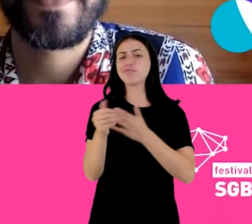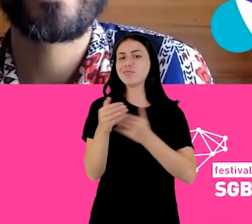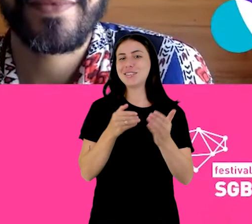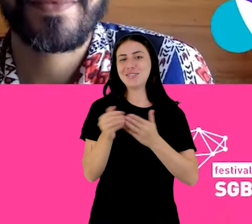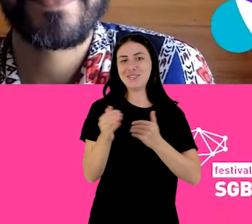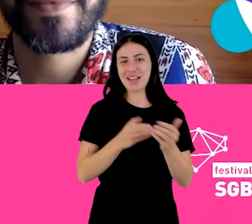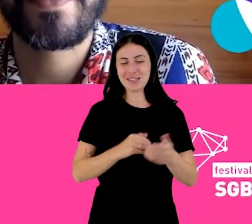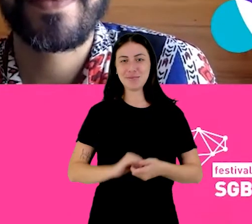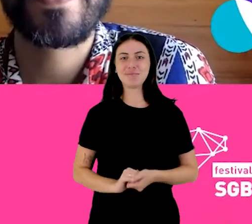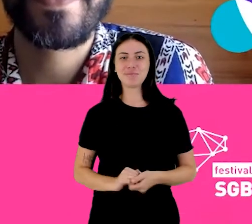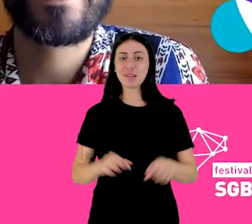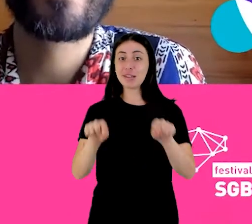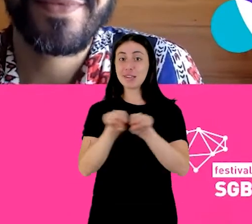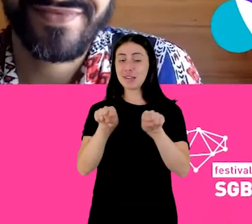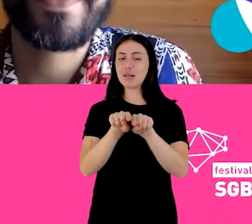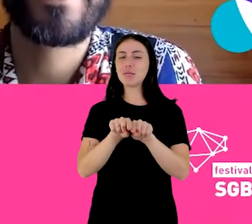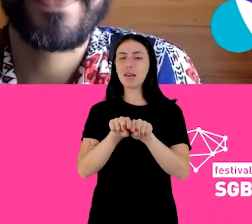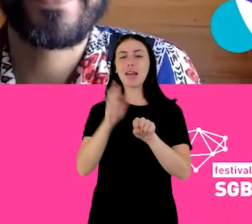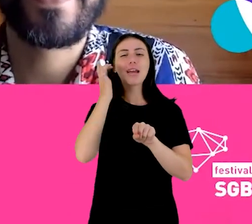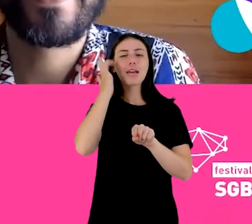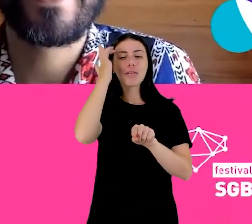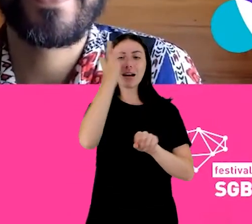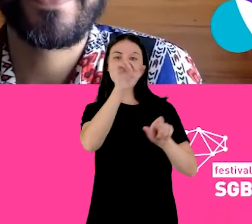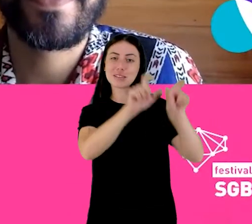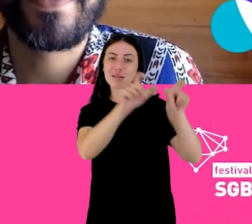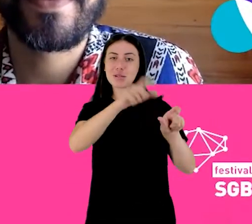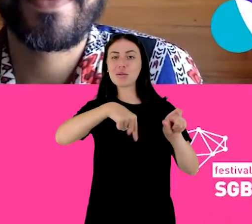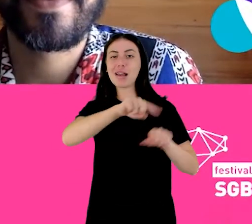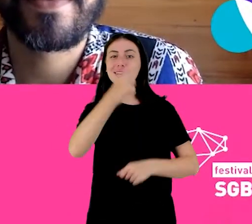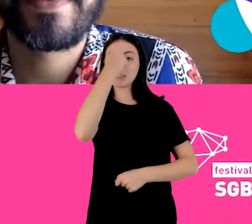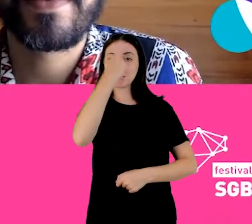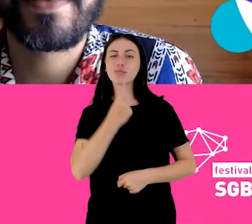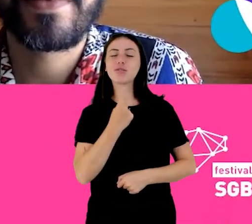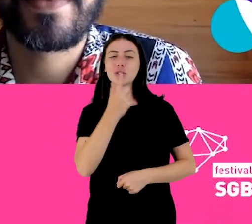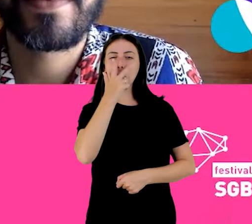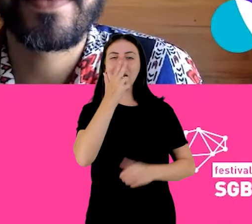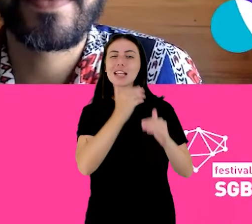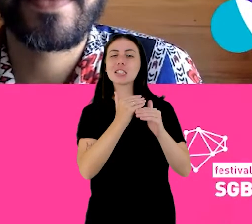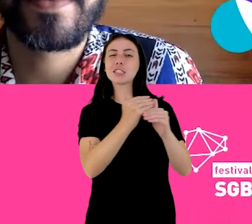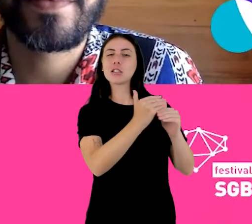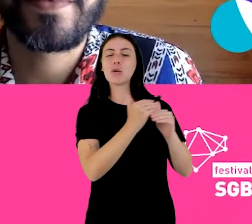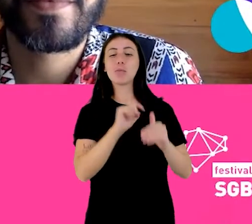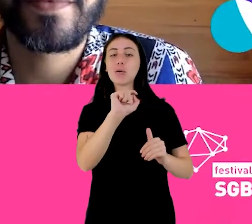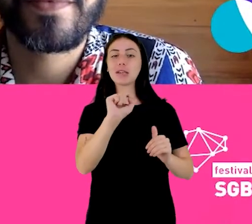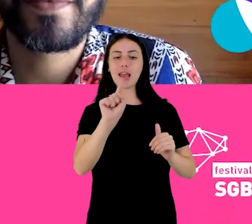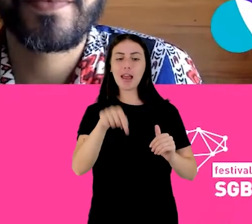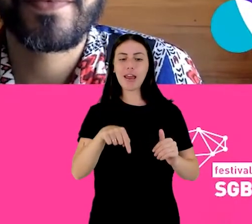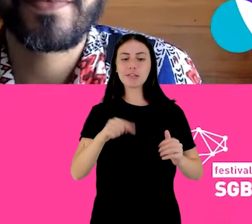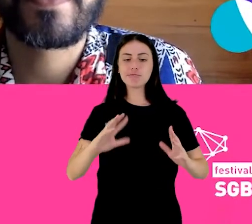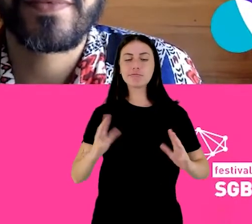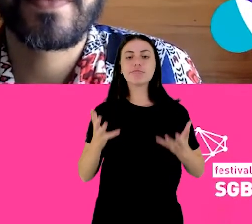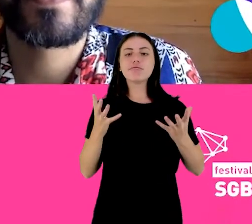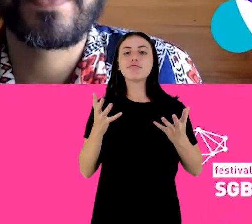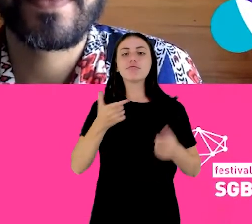qualquer lugar. E eu acho que tem uma coisa em comum para as pessoas que acolhem e que assumem esse